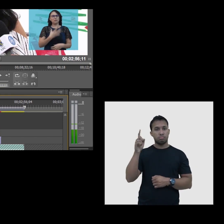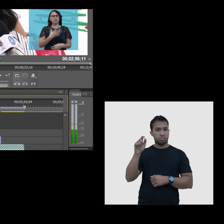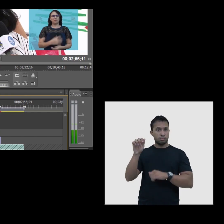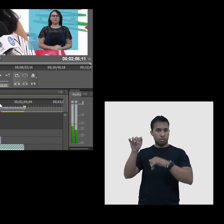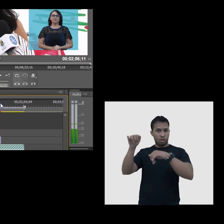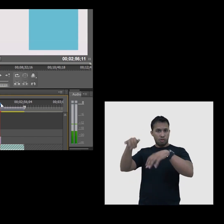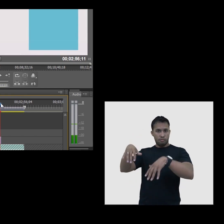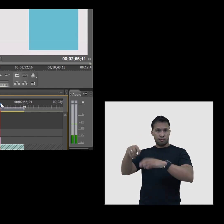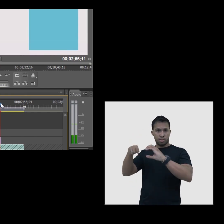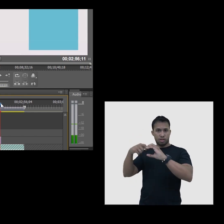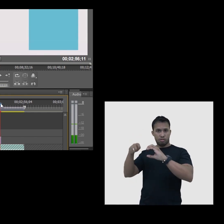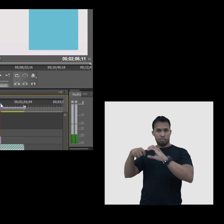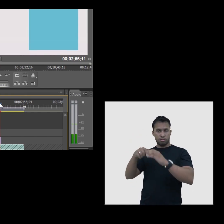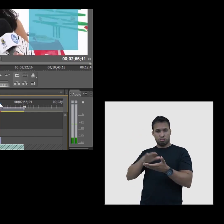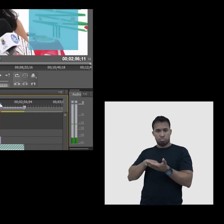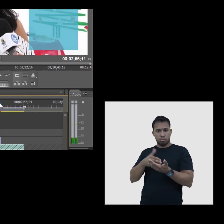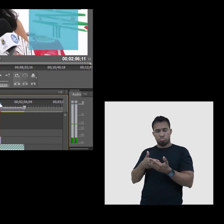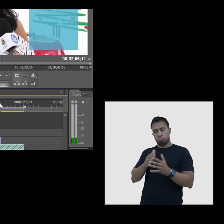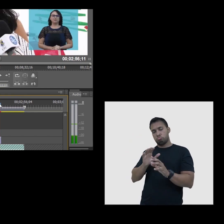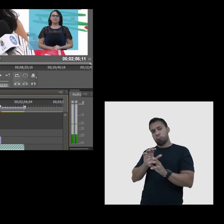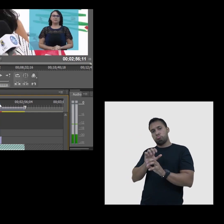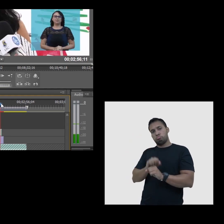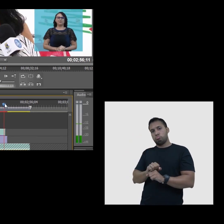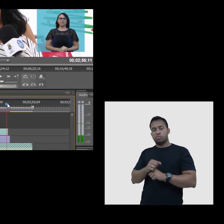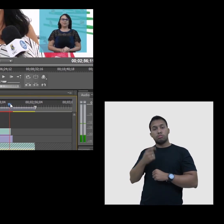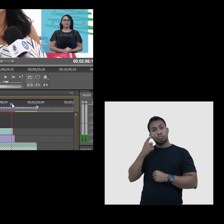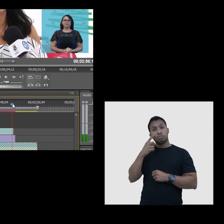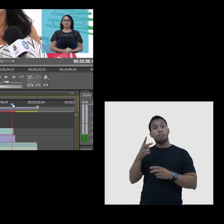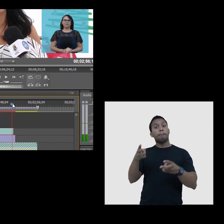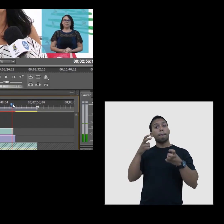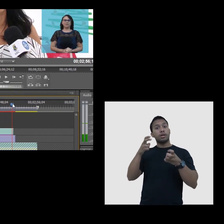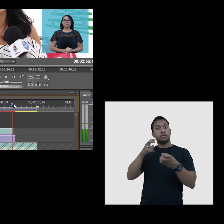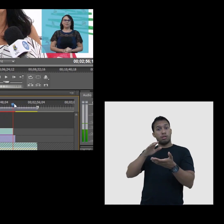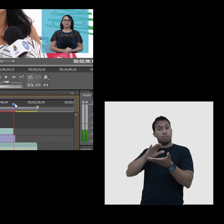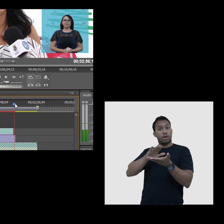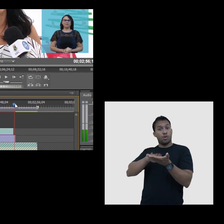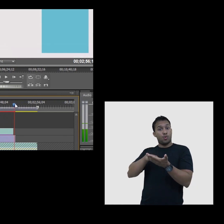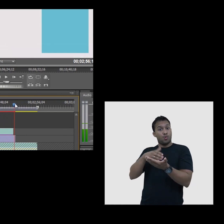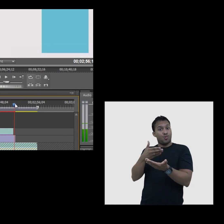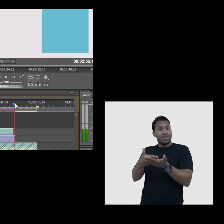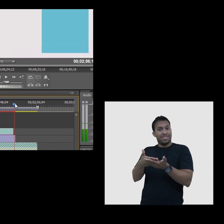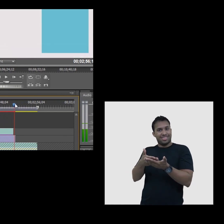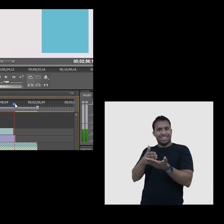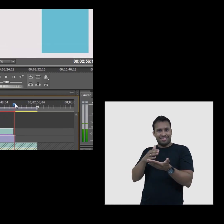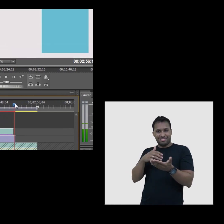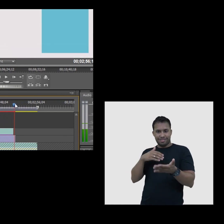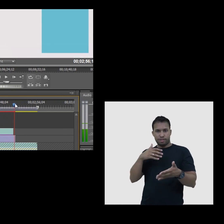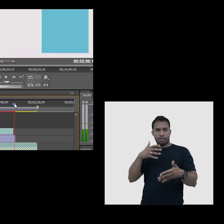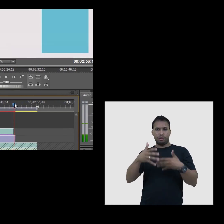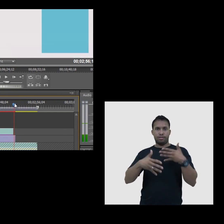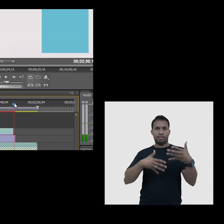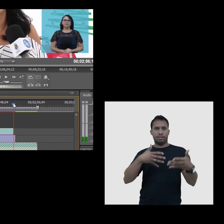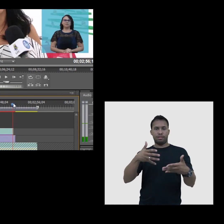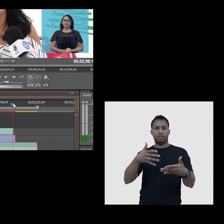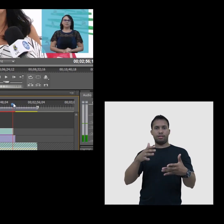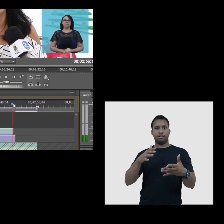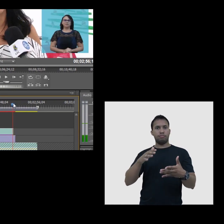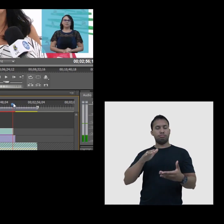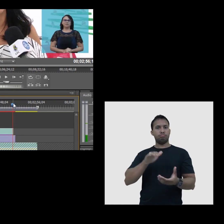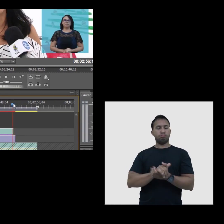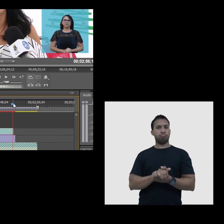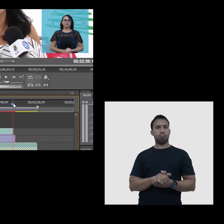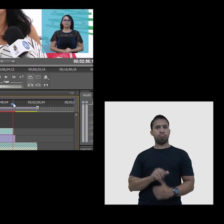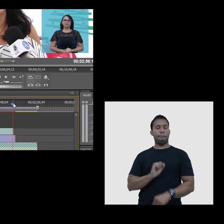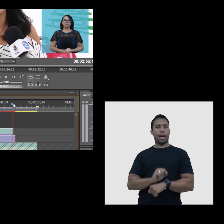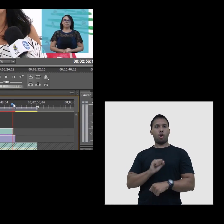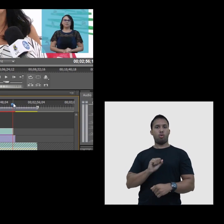Bom, aqui a gente chegou ao finalzinho do vídeo, né, na parte de interpretação. A gente viu que o intérprete encerrou um pouquinho antes, né?